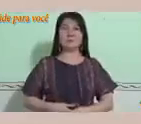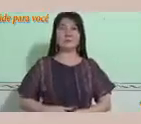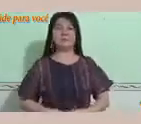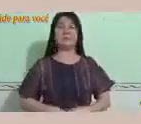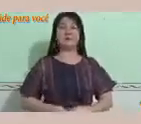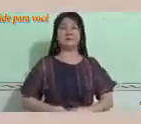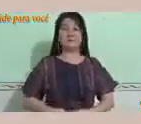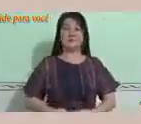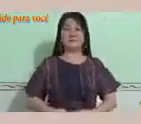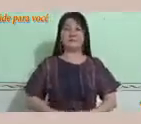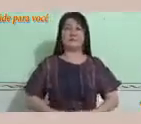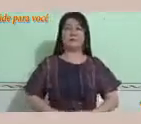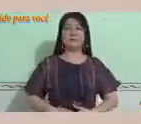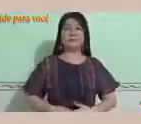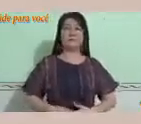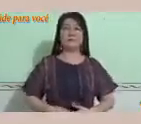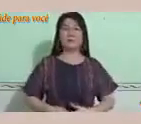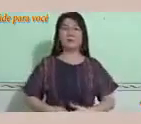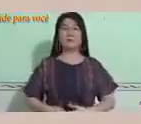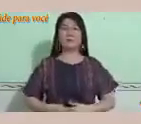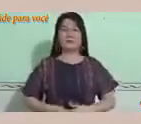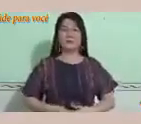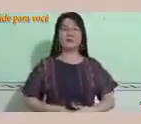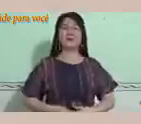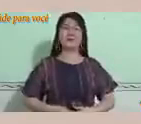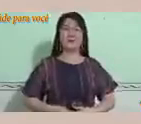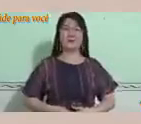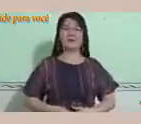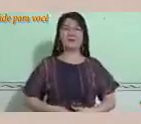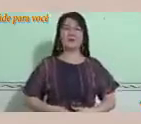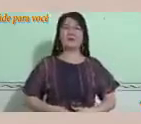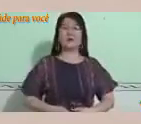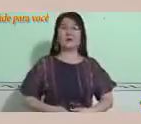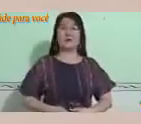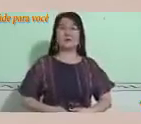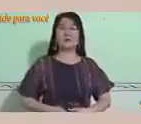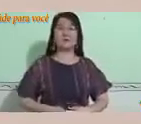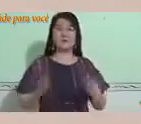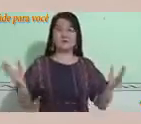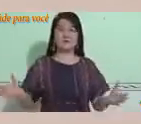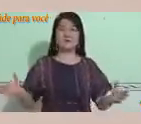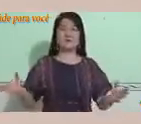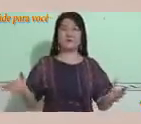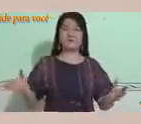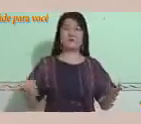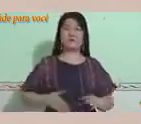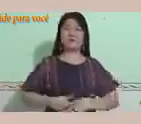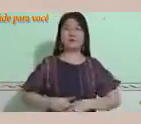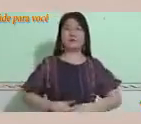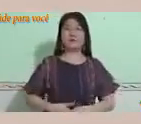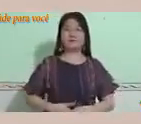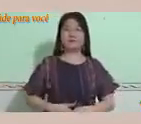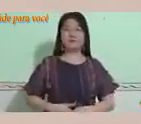Além disso, as manifestações clínicas podem variar de acordo com a ação desse parasita, em sua forma adulta,